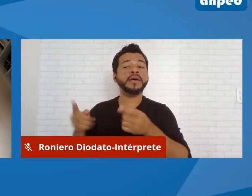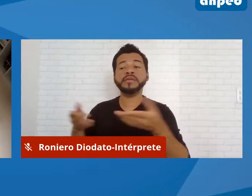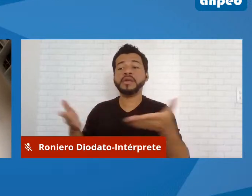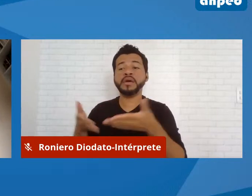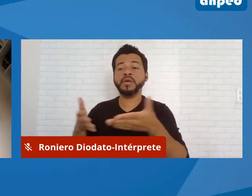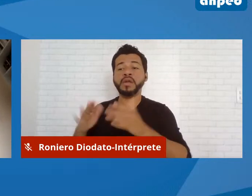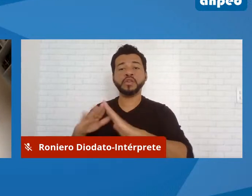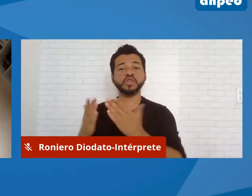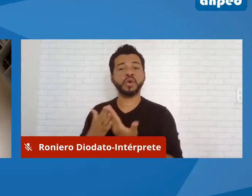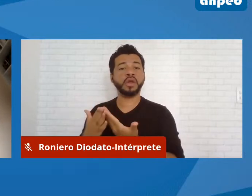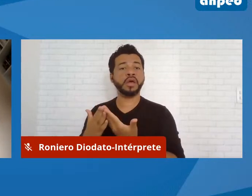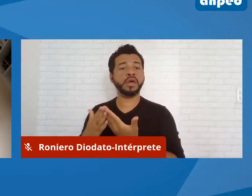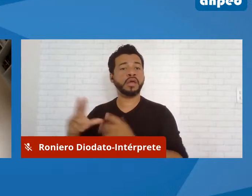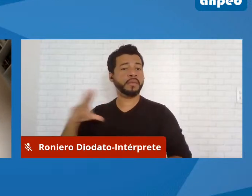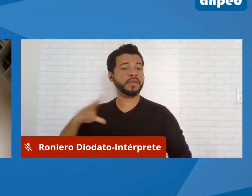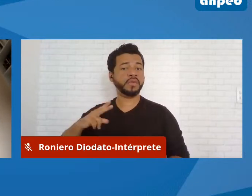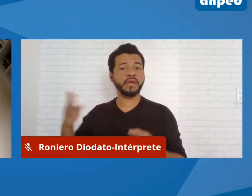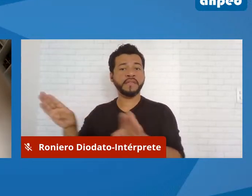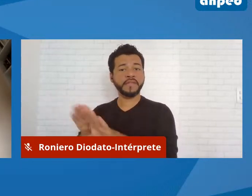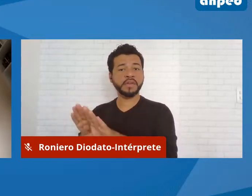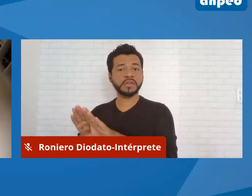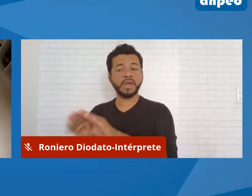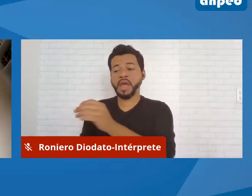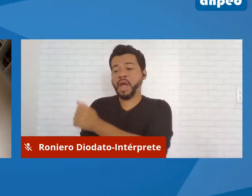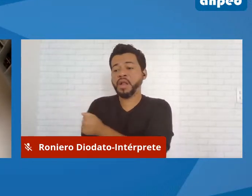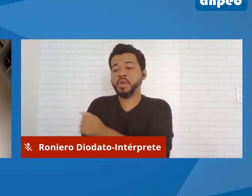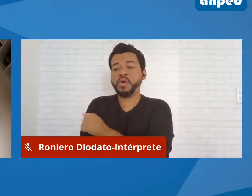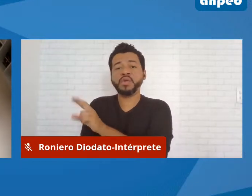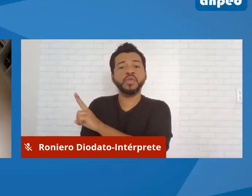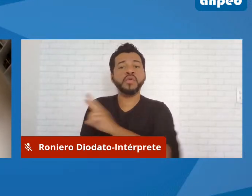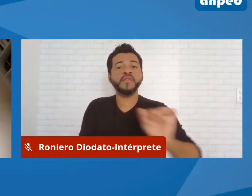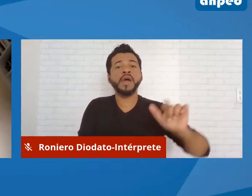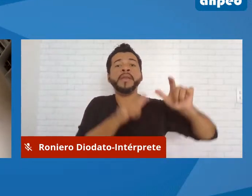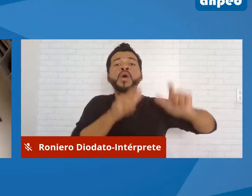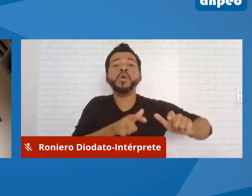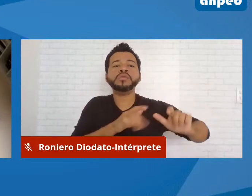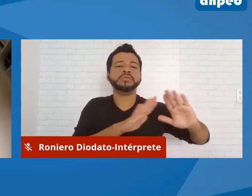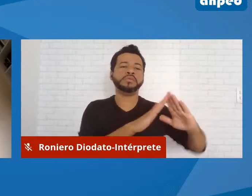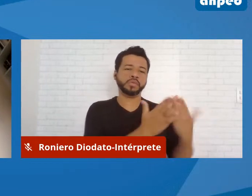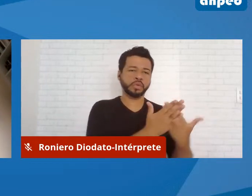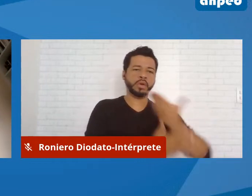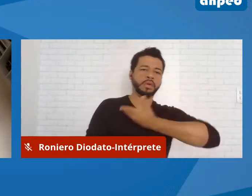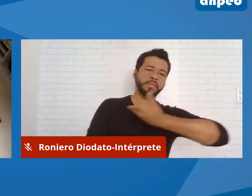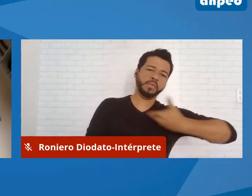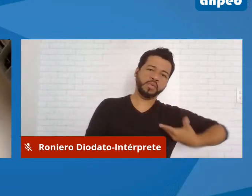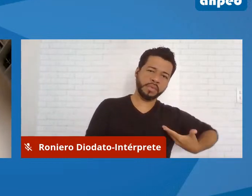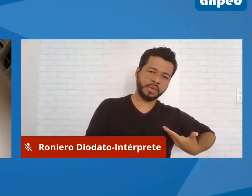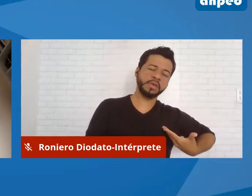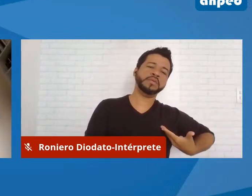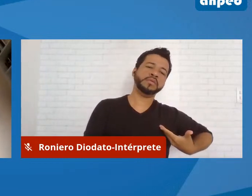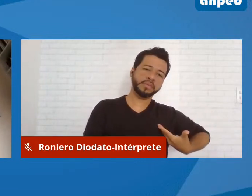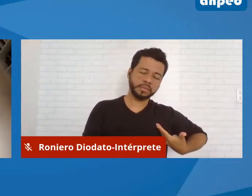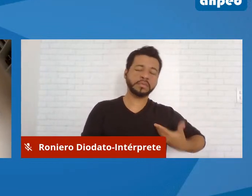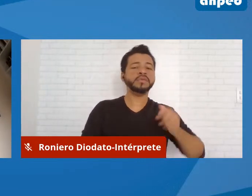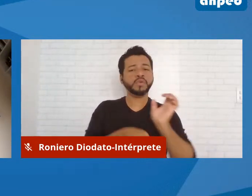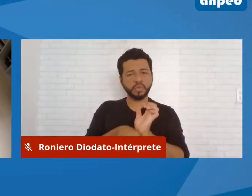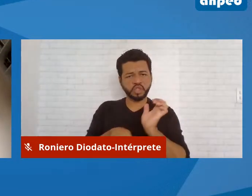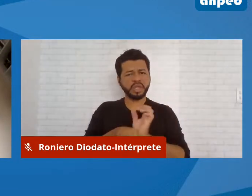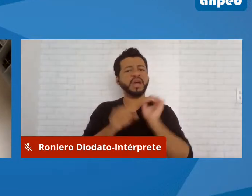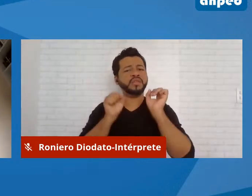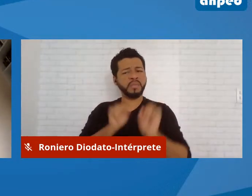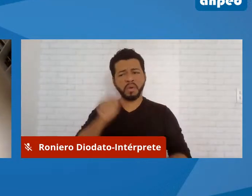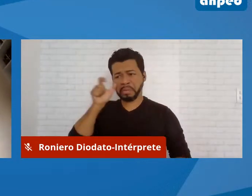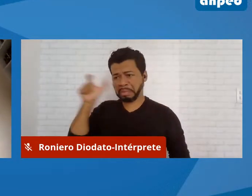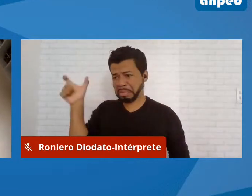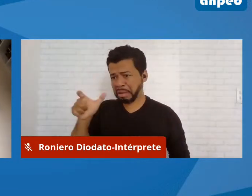as universidades públicas. Então, o Estado pode ser um Estado mercantilizado, penetrado pelo capital financeiro, ou um